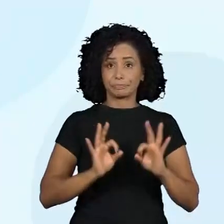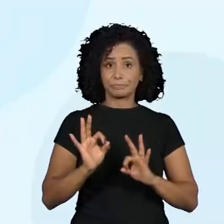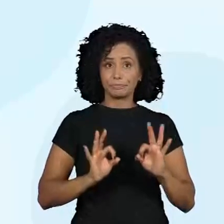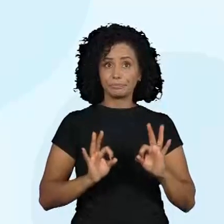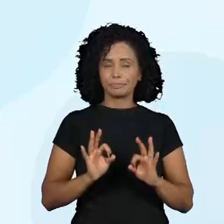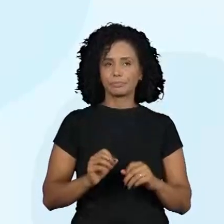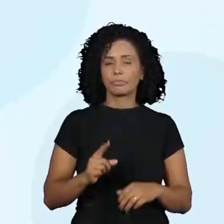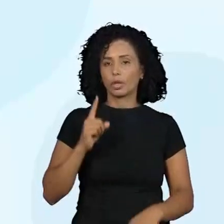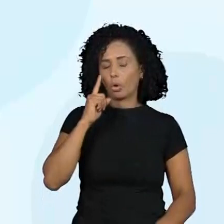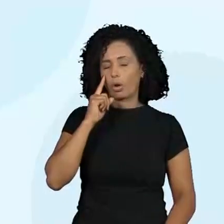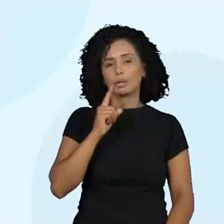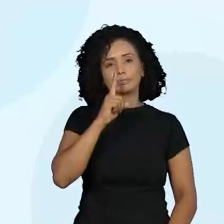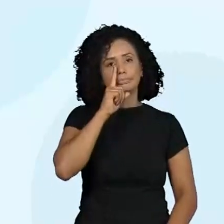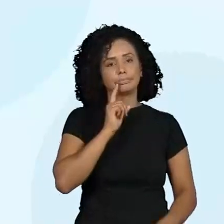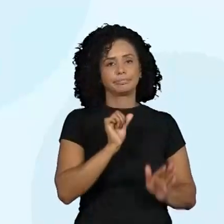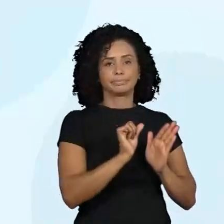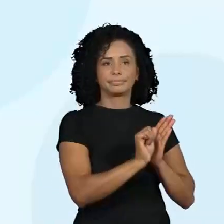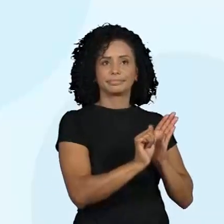Ela